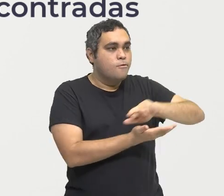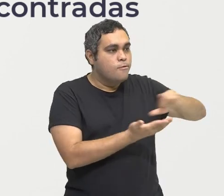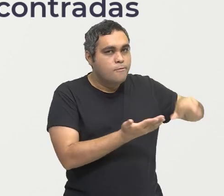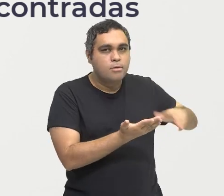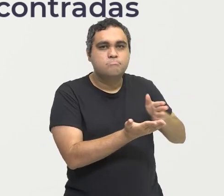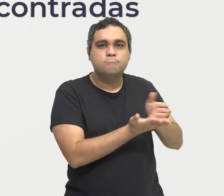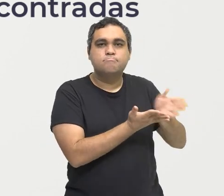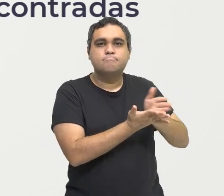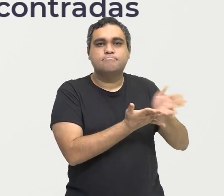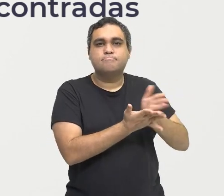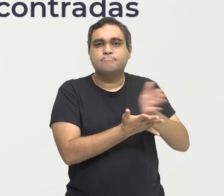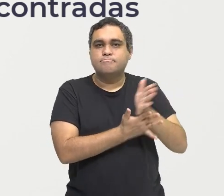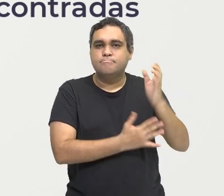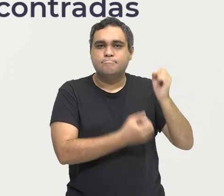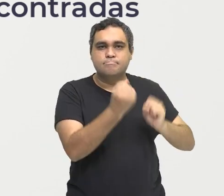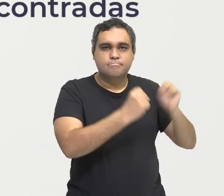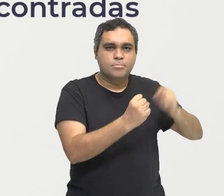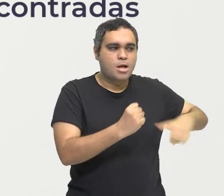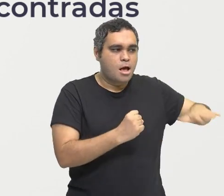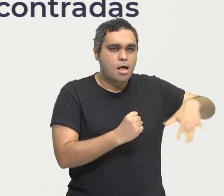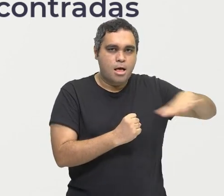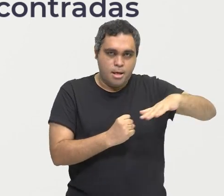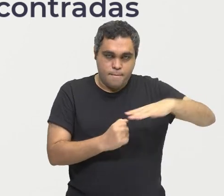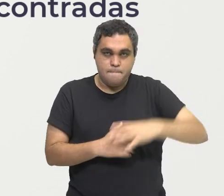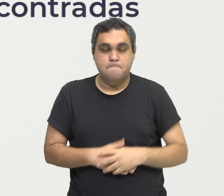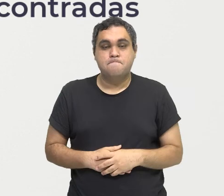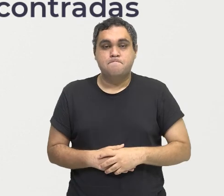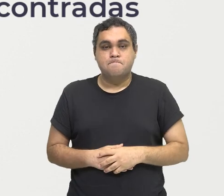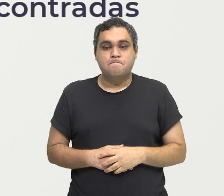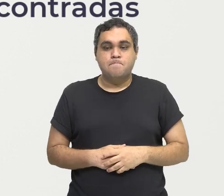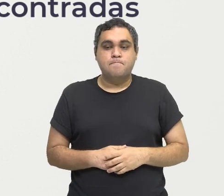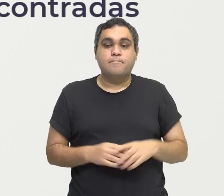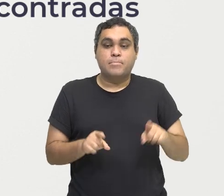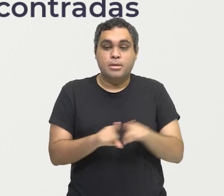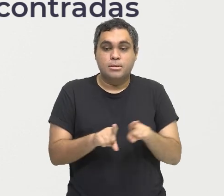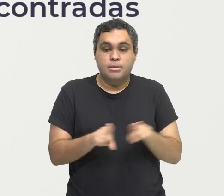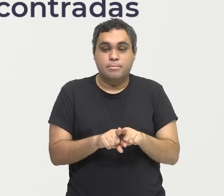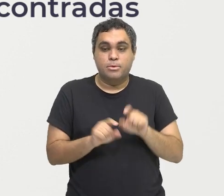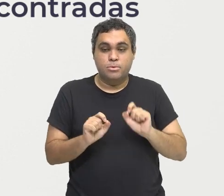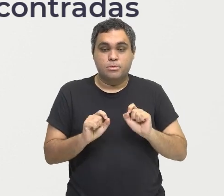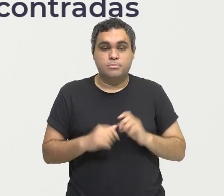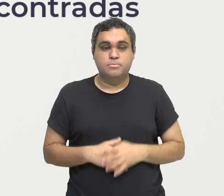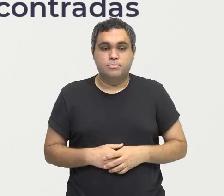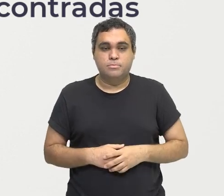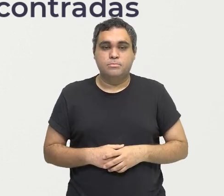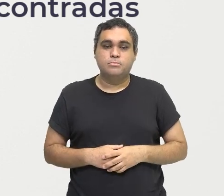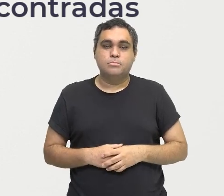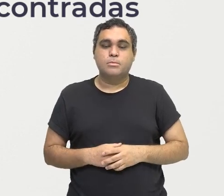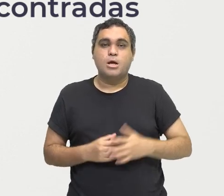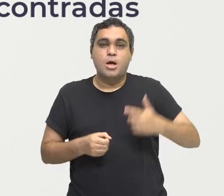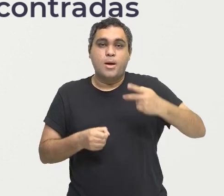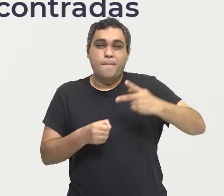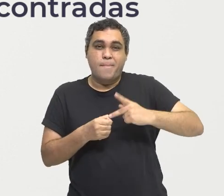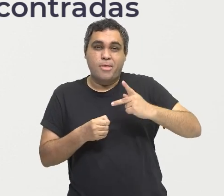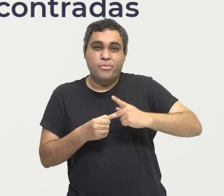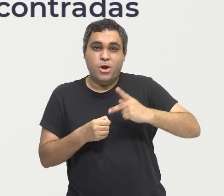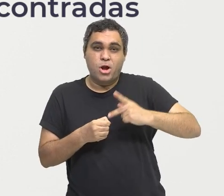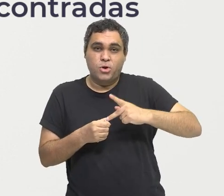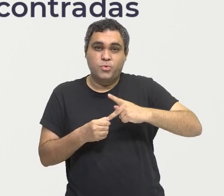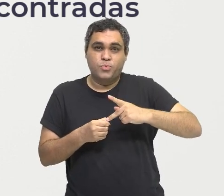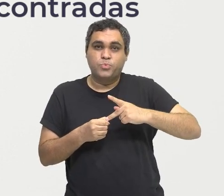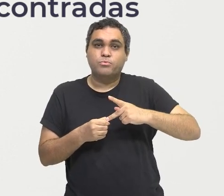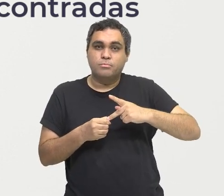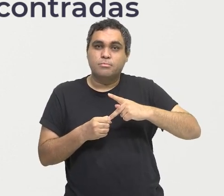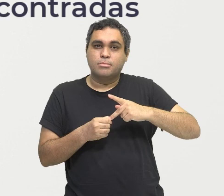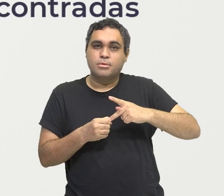várias indústrias, tá? Além disso, a gente verifica que com elevadas reservas de petróleo encontradas